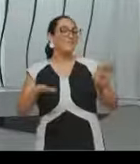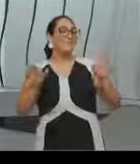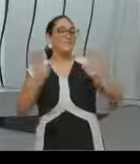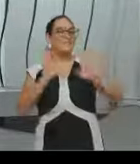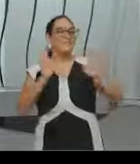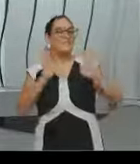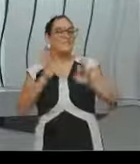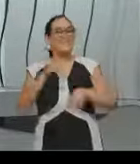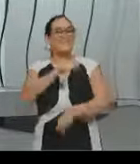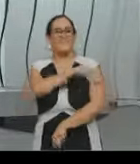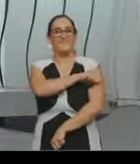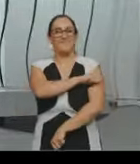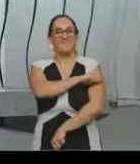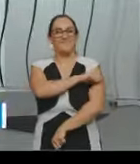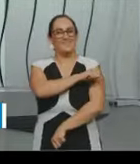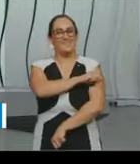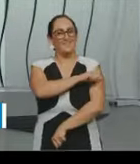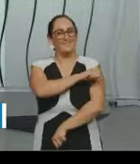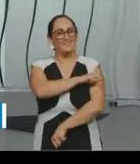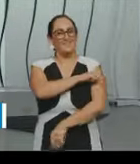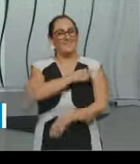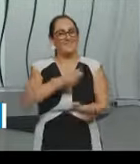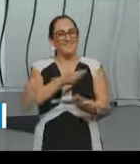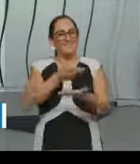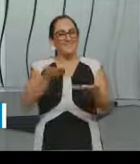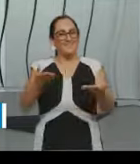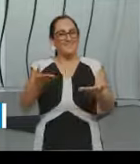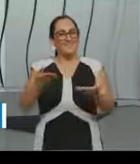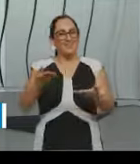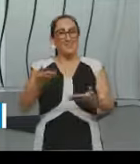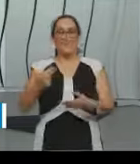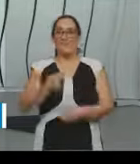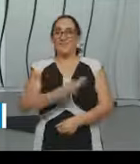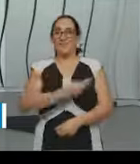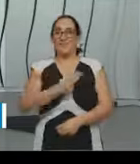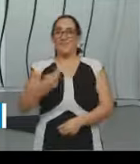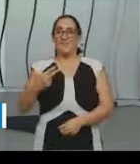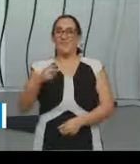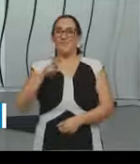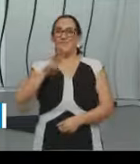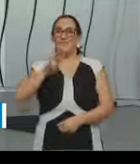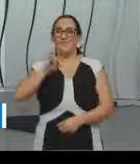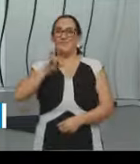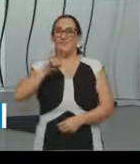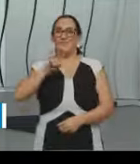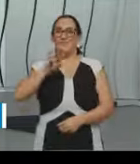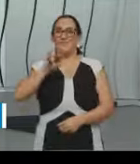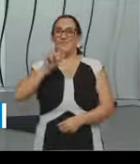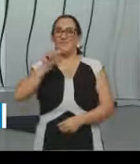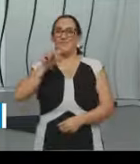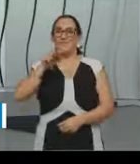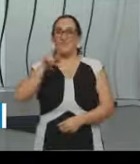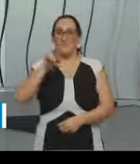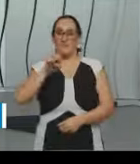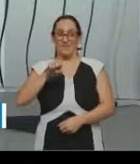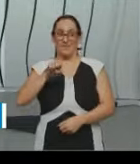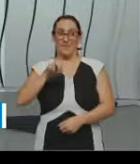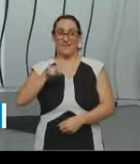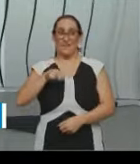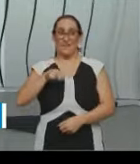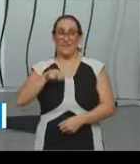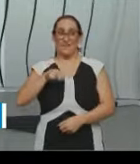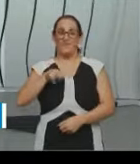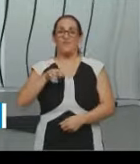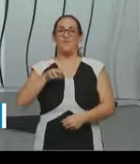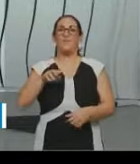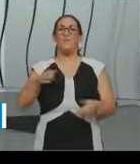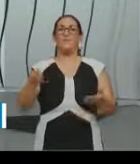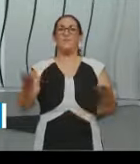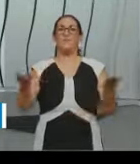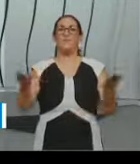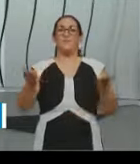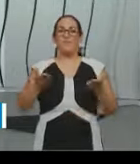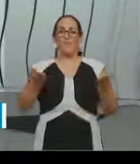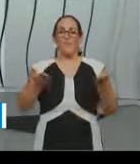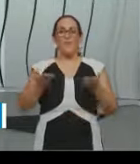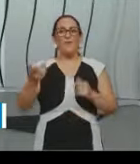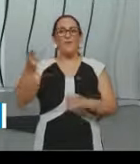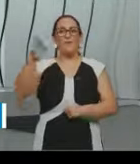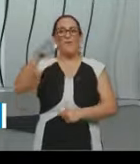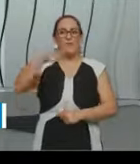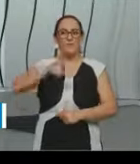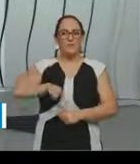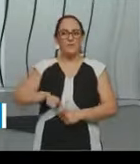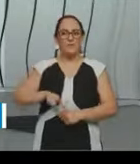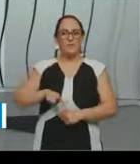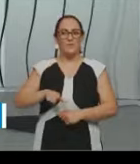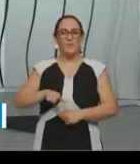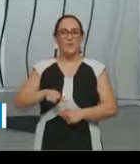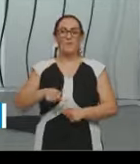Olá, aluno! Olá, aluna! Sou Viviane Soares, estou aqui mais uma vez para a gente ter nossa aula de História. Quem está me acompanhando aqui